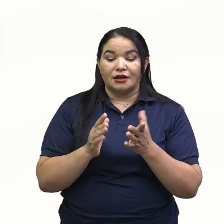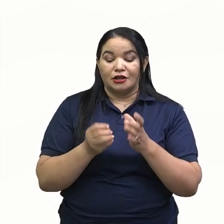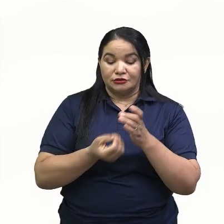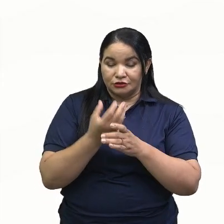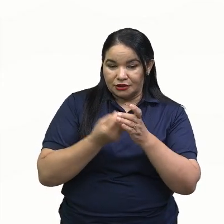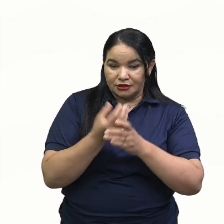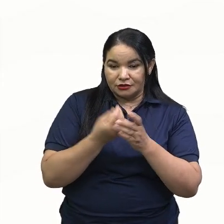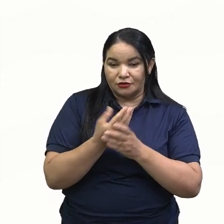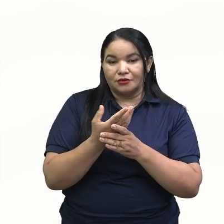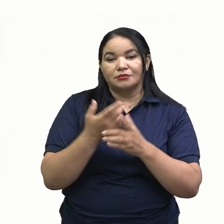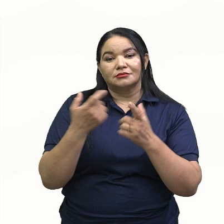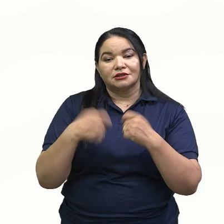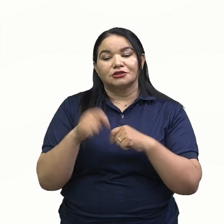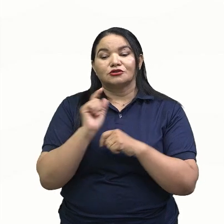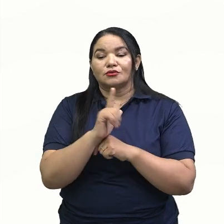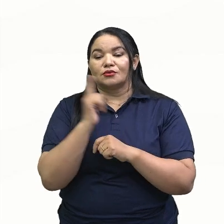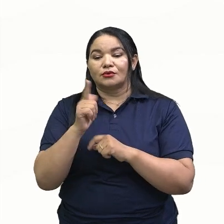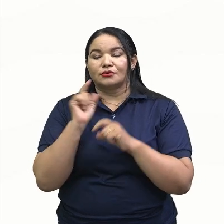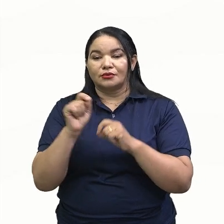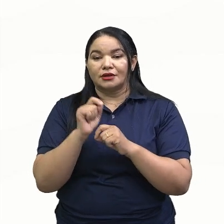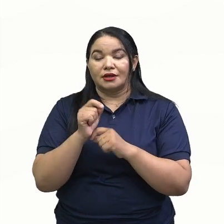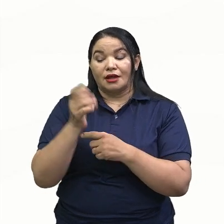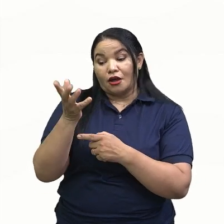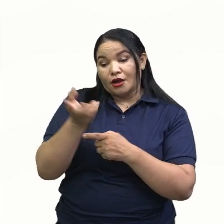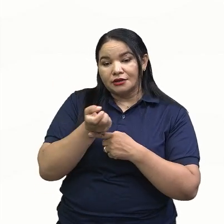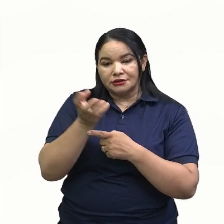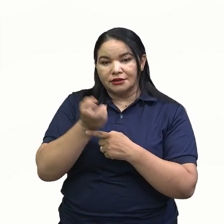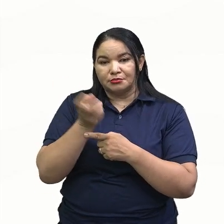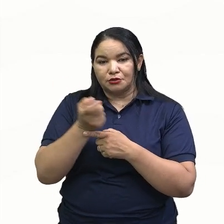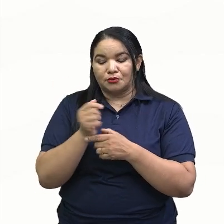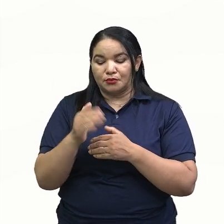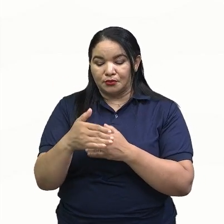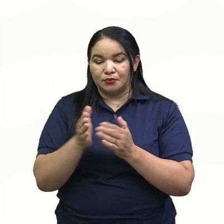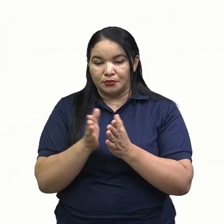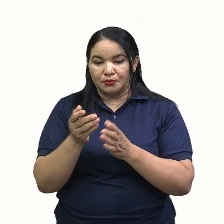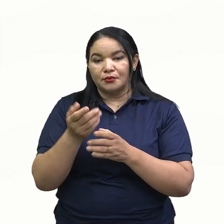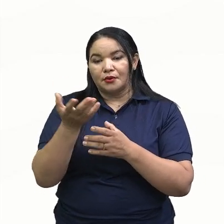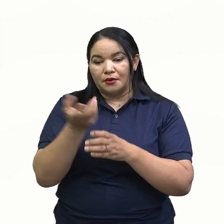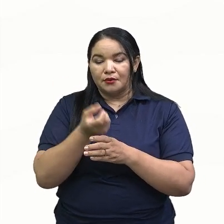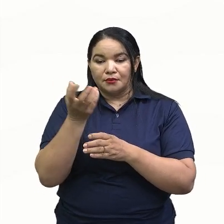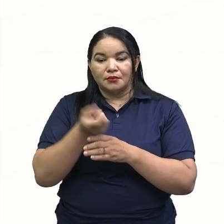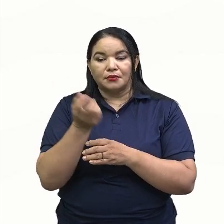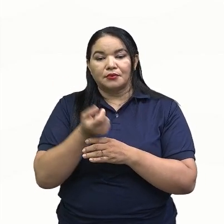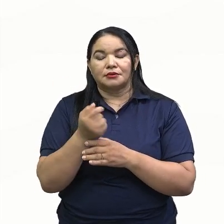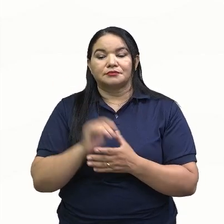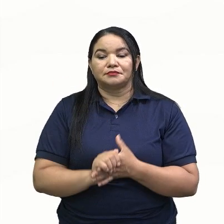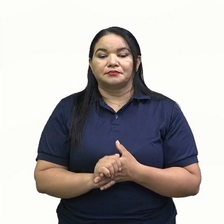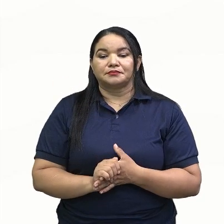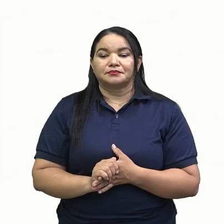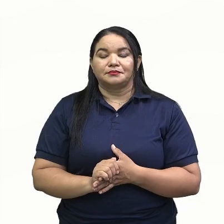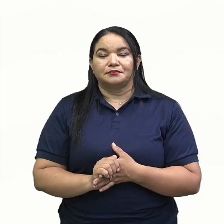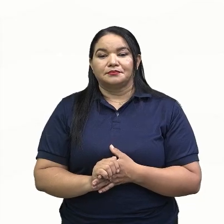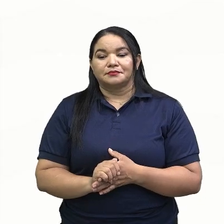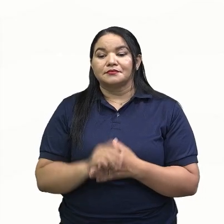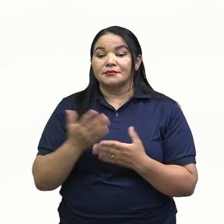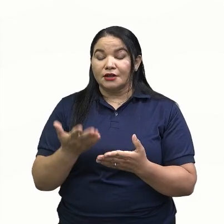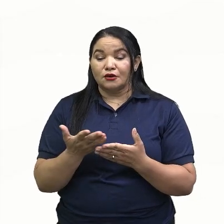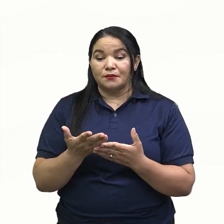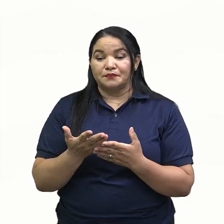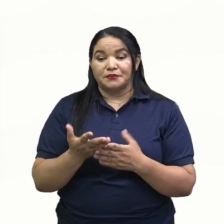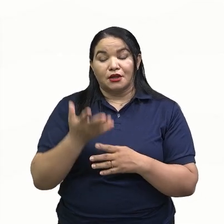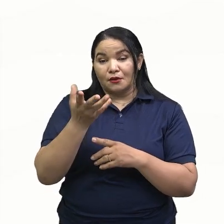gerador, preciso falar também do receptor. Logo, os